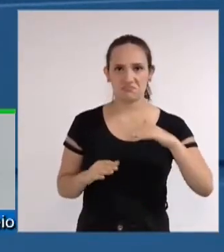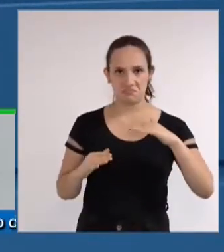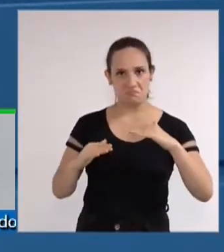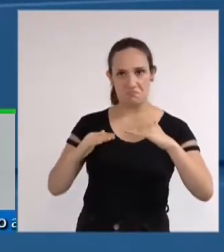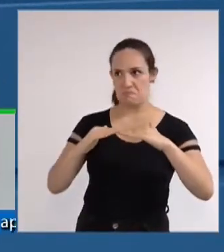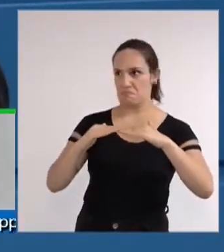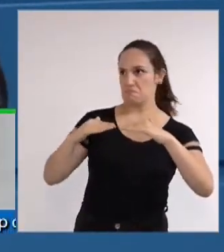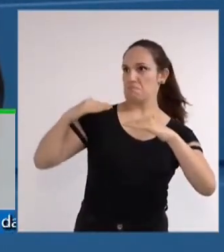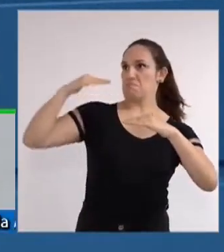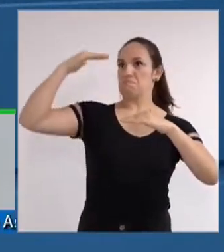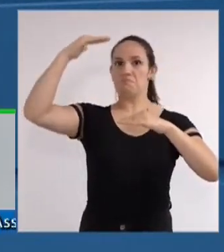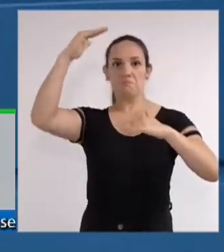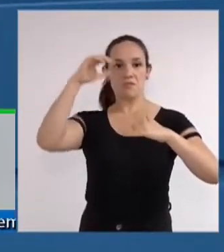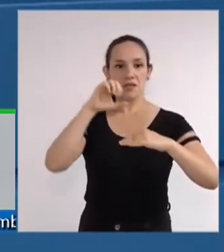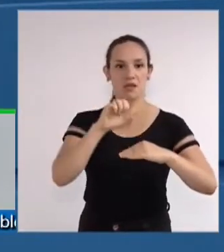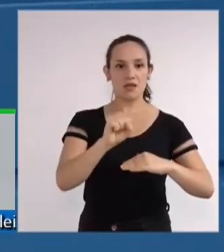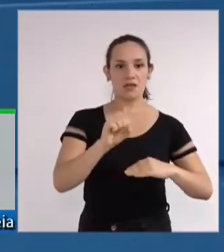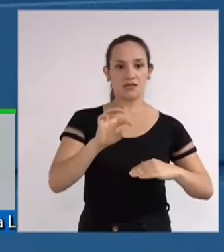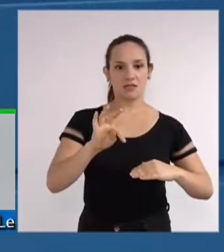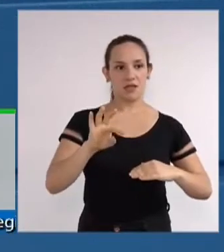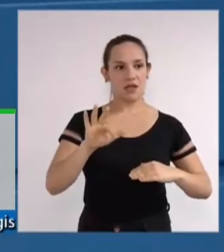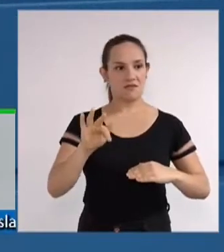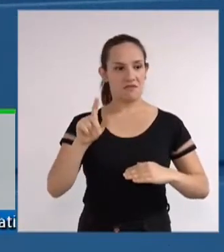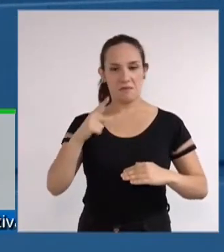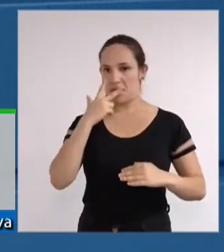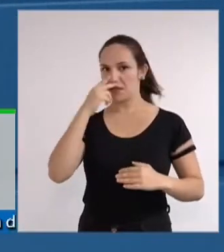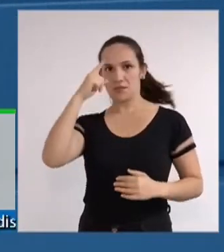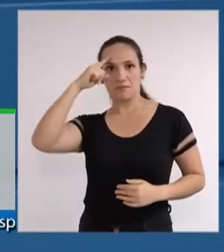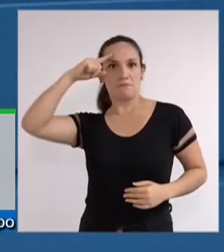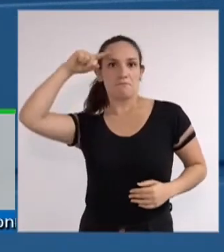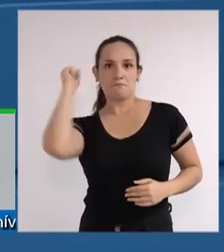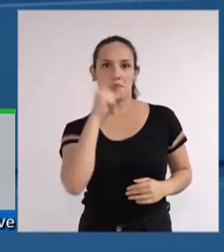supremos, que viraram seres supremos,